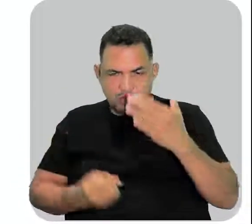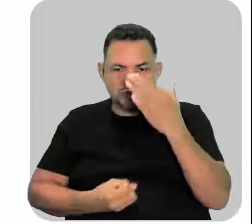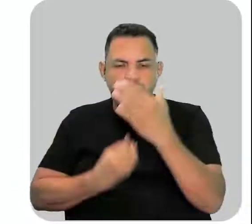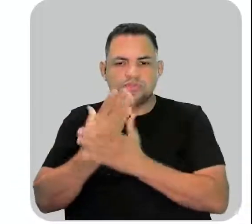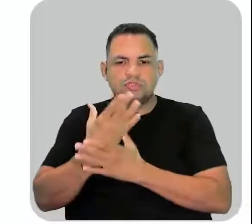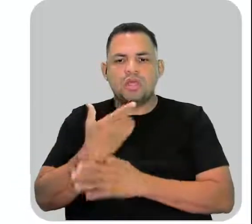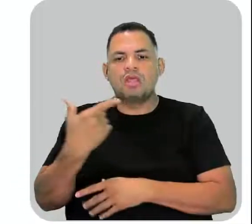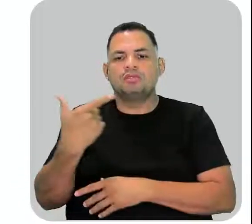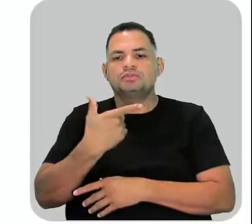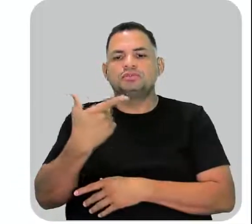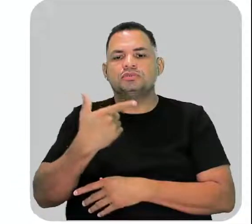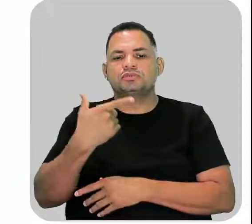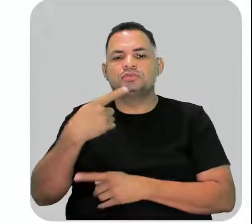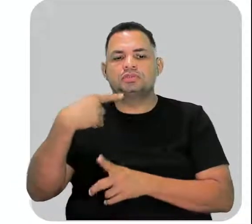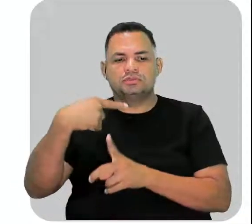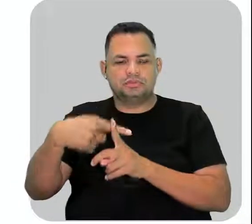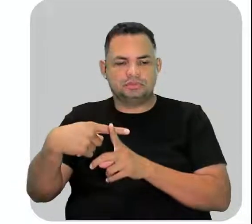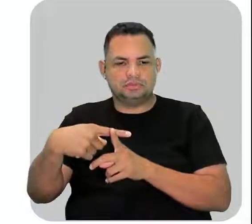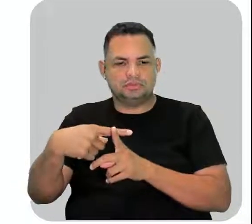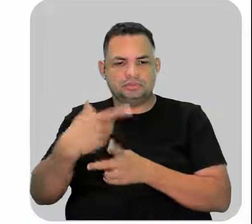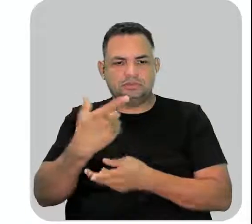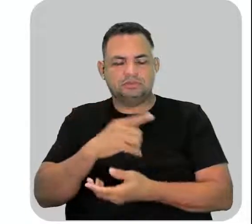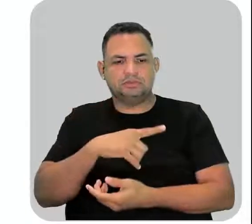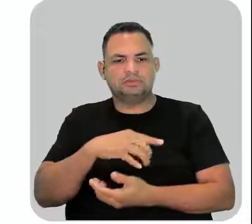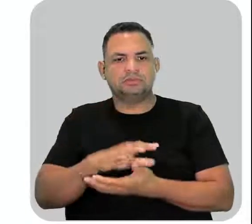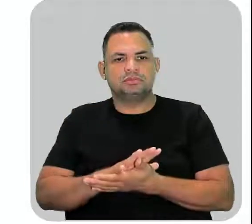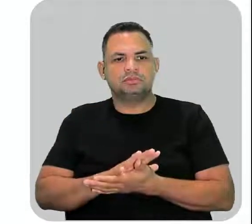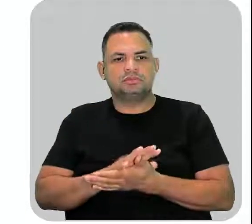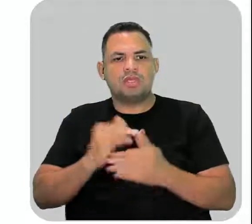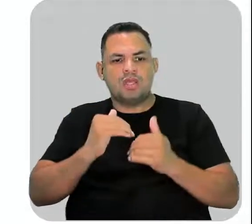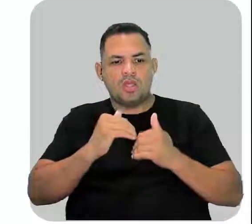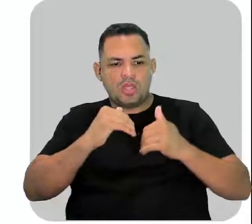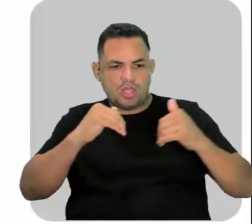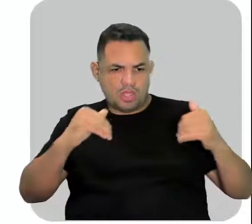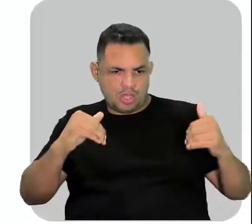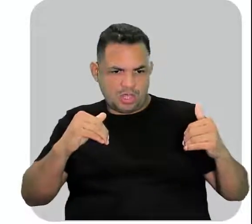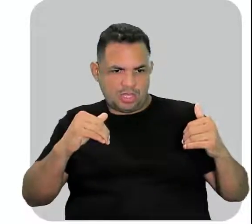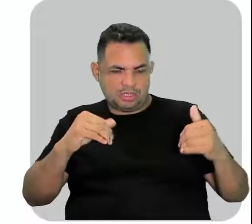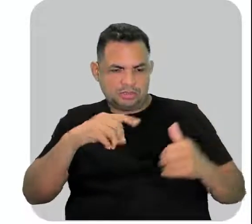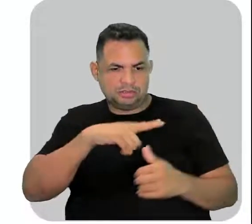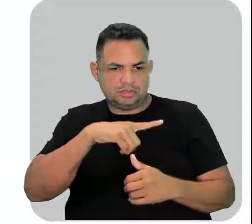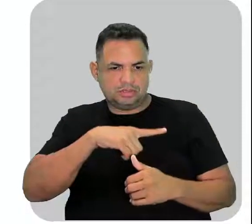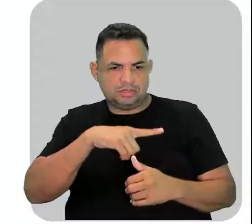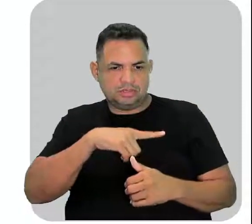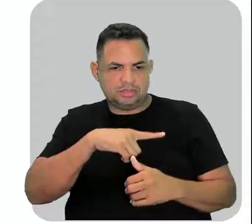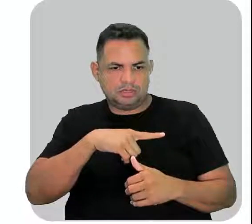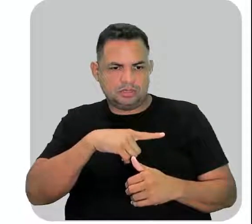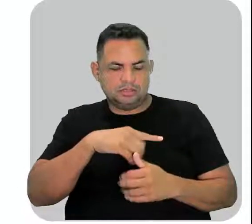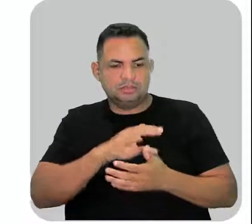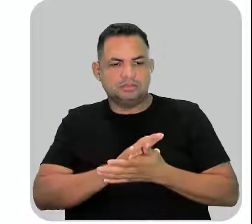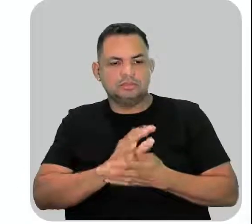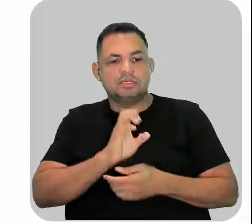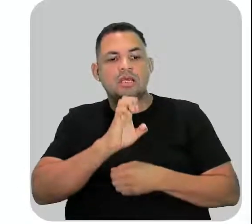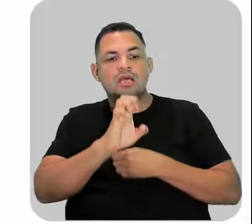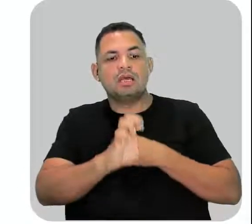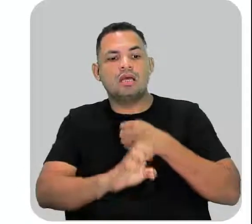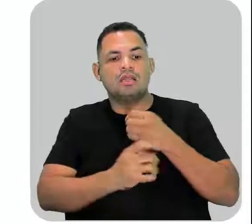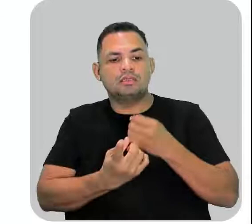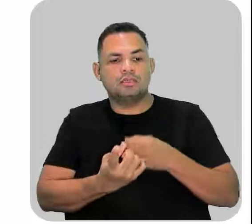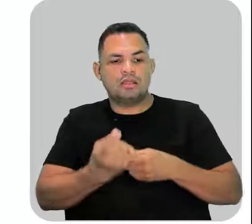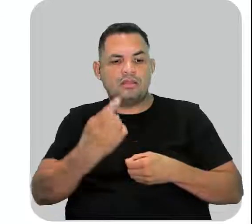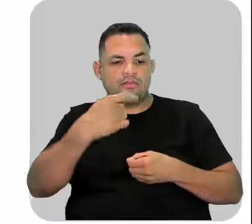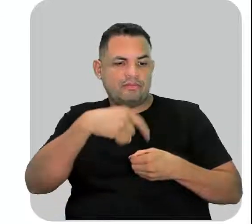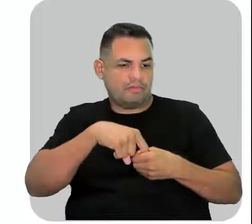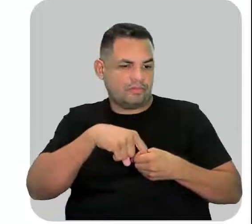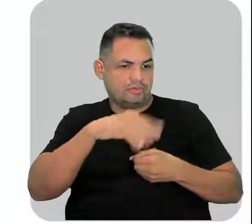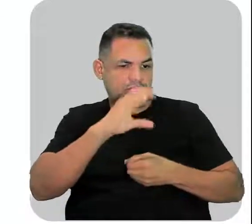uma segunda adição. Que aí, com o rompimento da ligação, nós temos que os elétrons eles retornam para